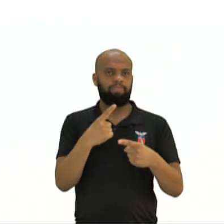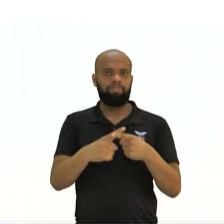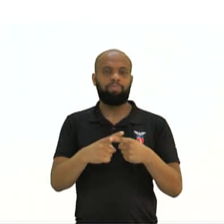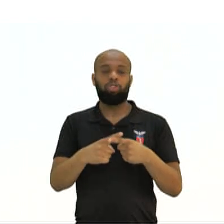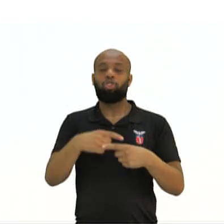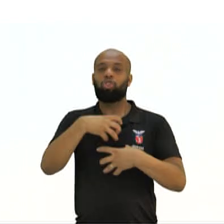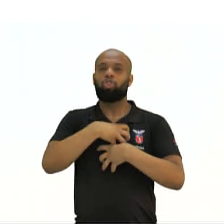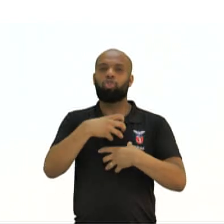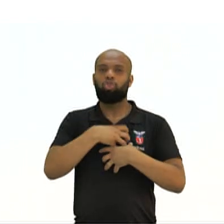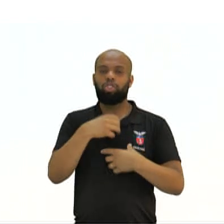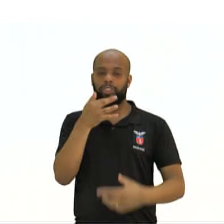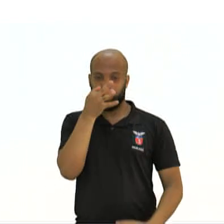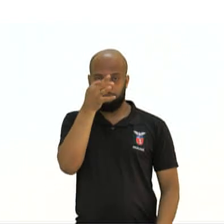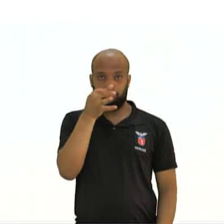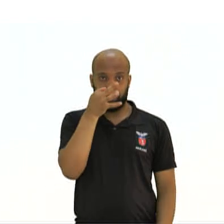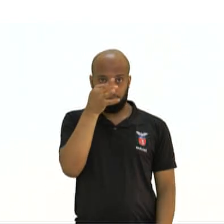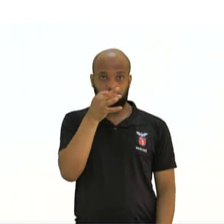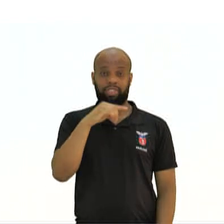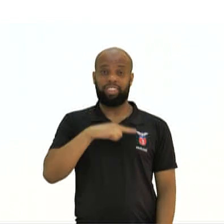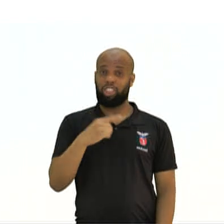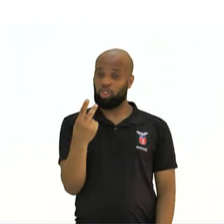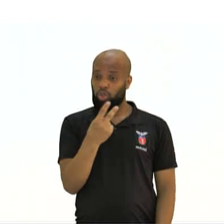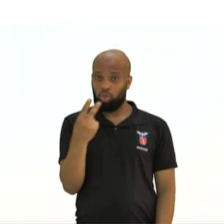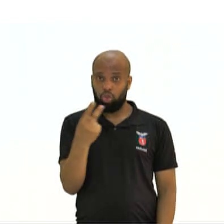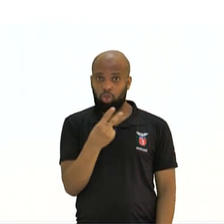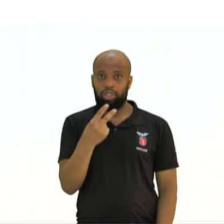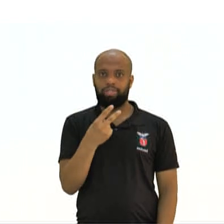plantas hermafroditas, de autofecundação,